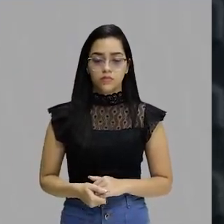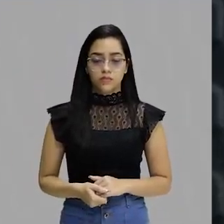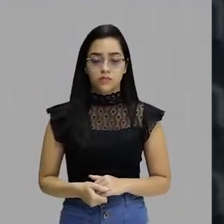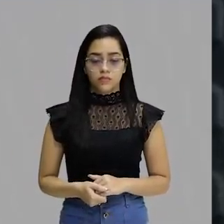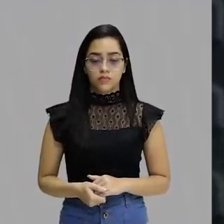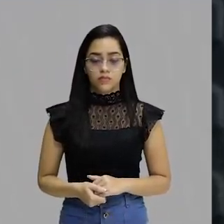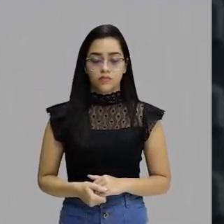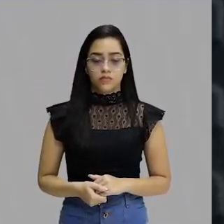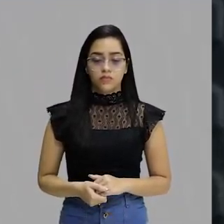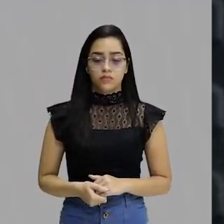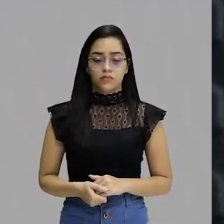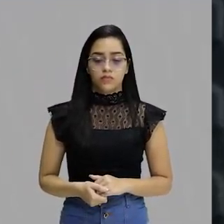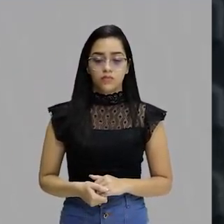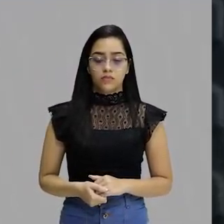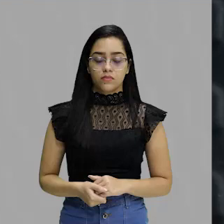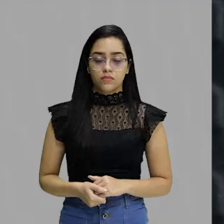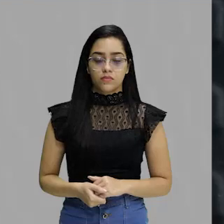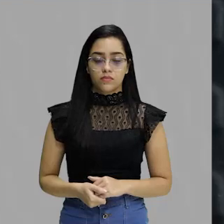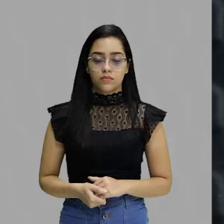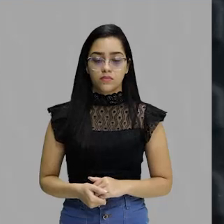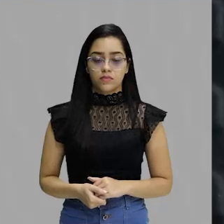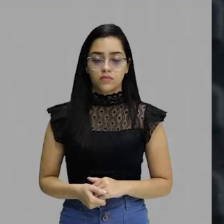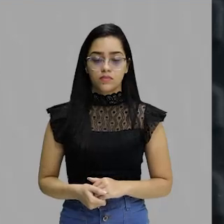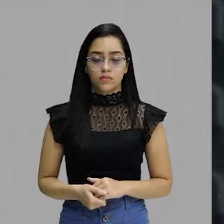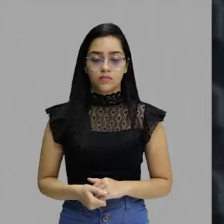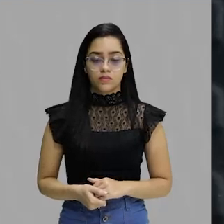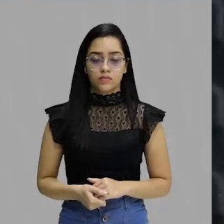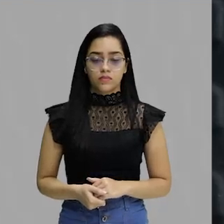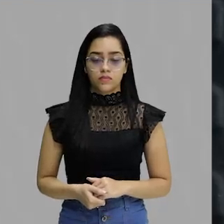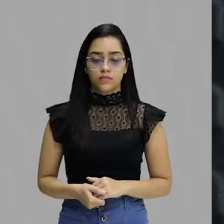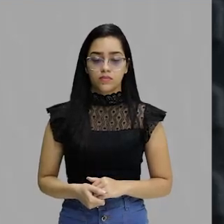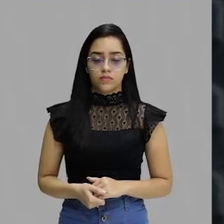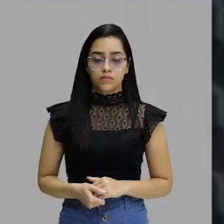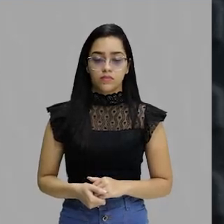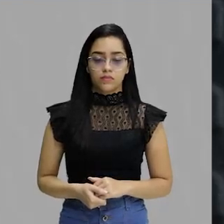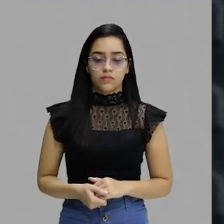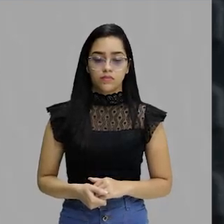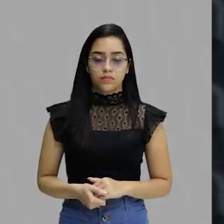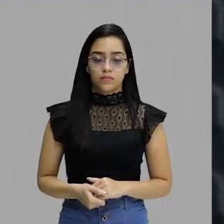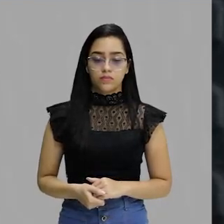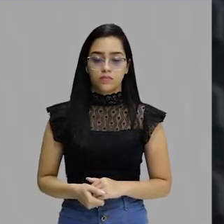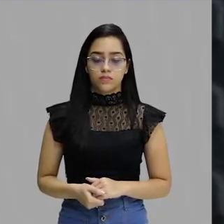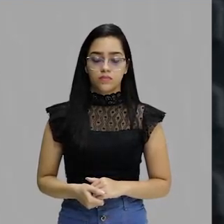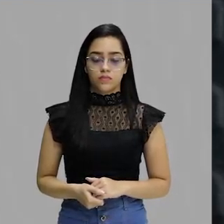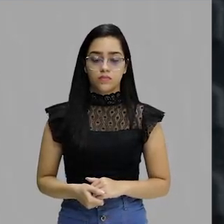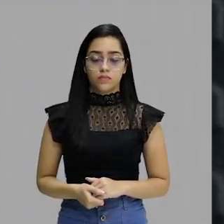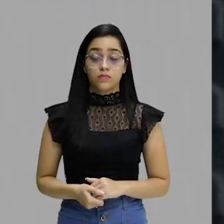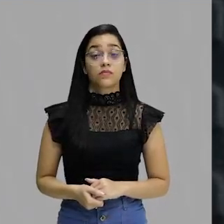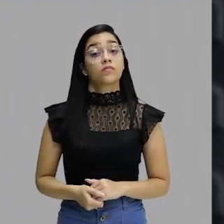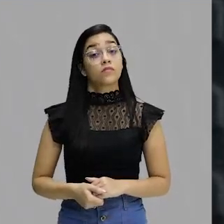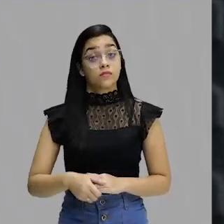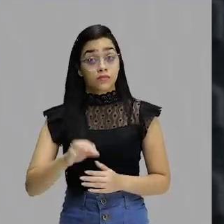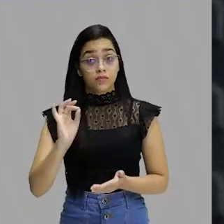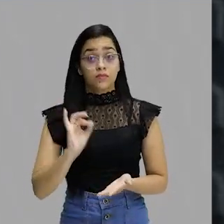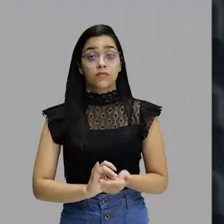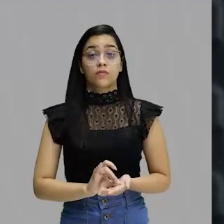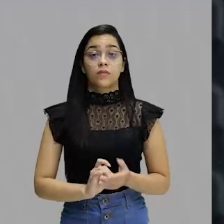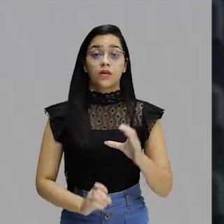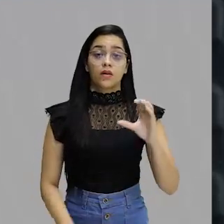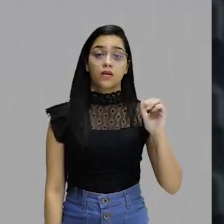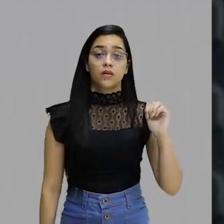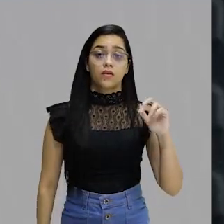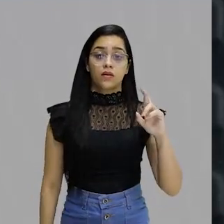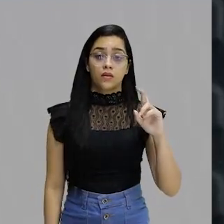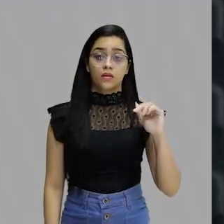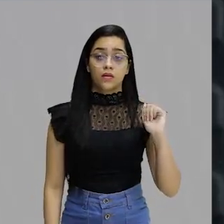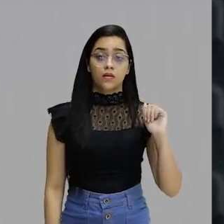mesma espécie que vivem fisicamente juntos, dividindo o trabalho. Realmente, a caravela ela é um